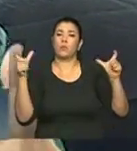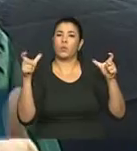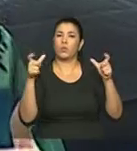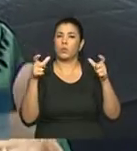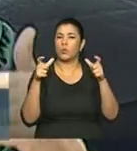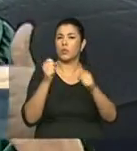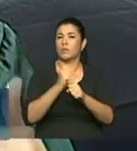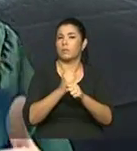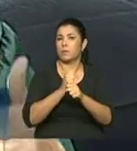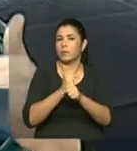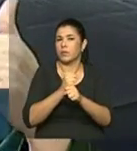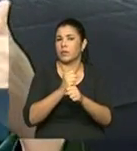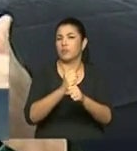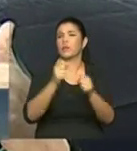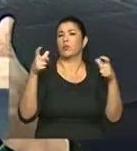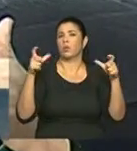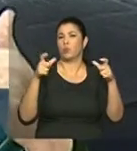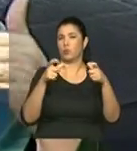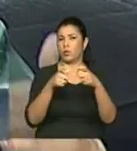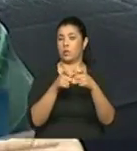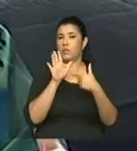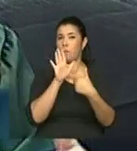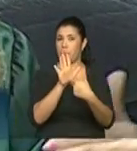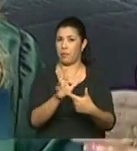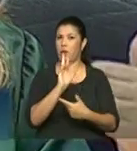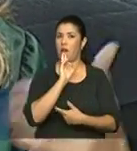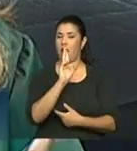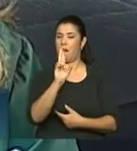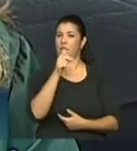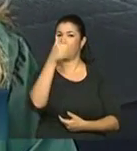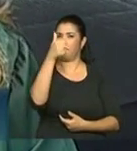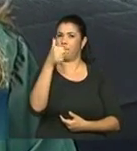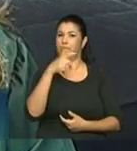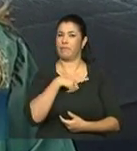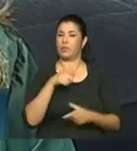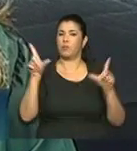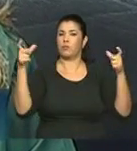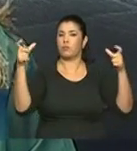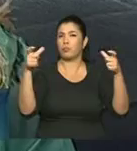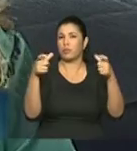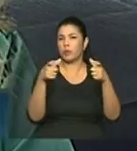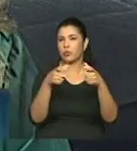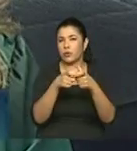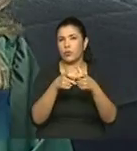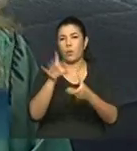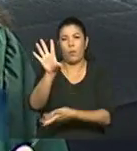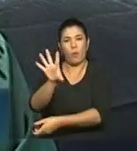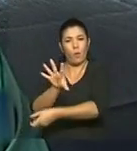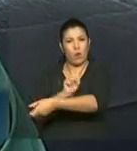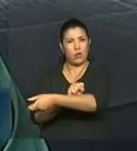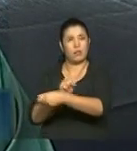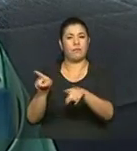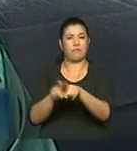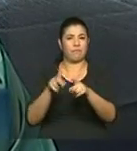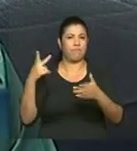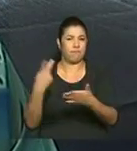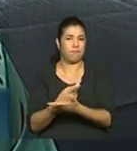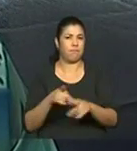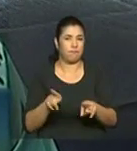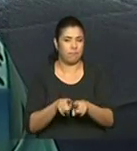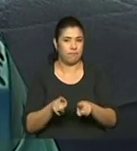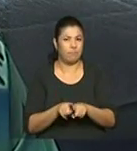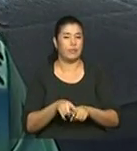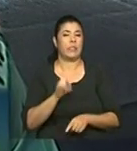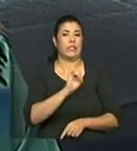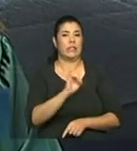que significa que, realmente, nós estamos sendo eficientes no rompimento da cadeia de transmissão e no esgotamento de casos. O aumento